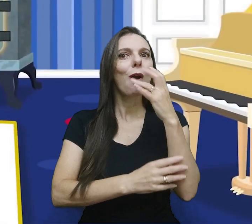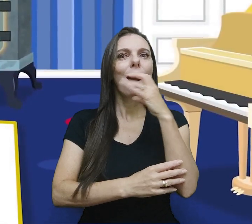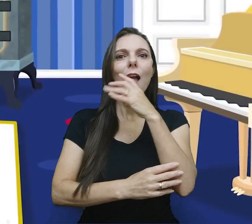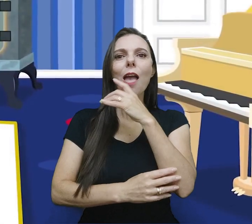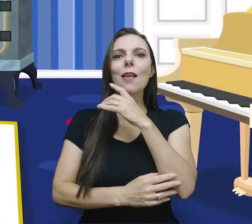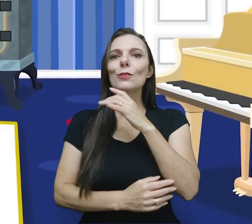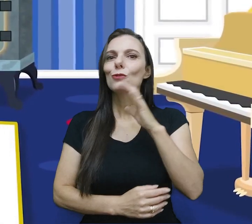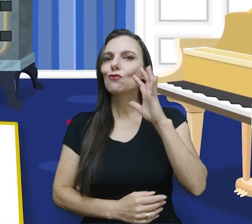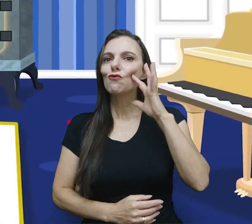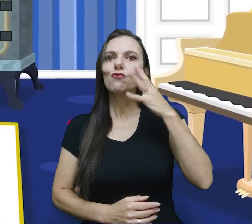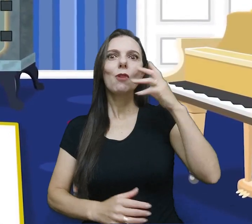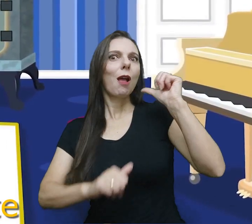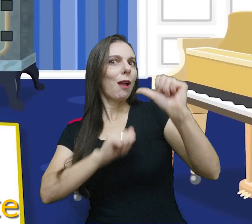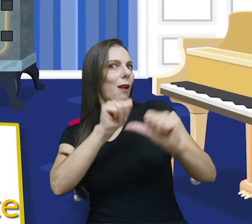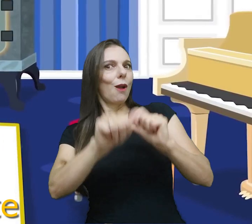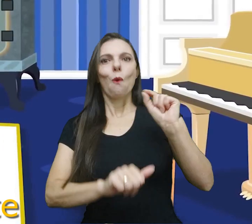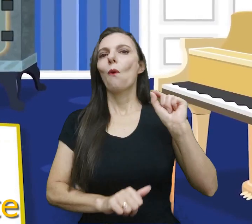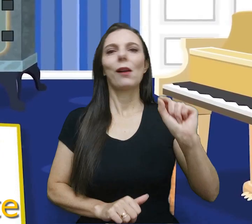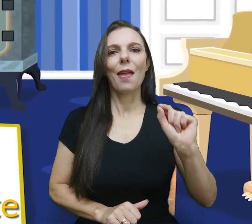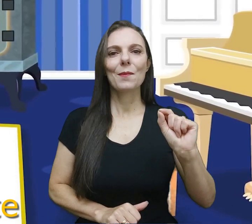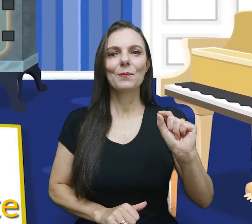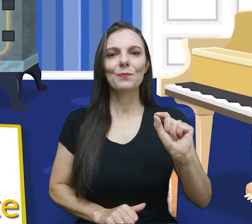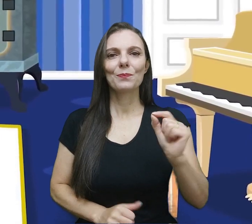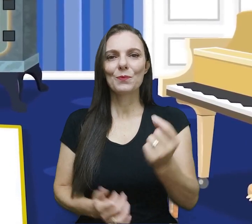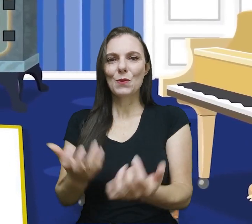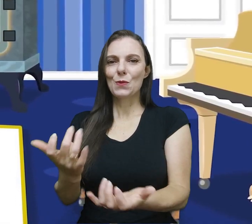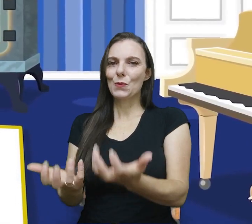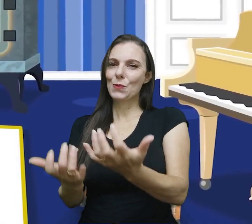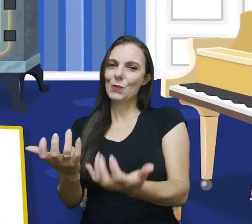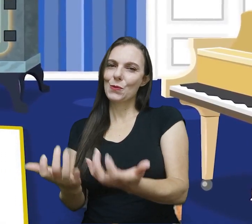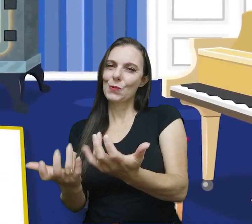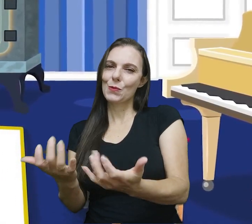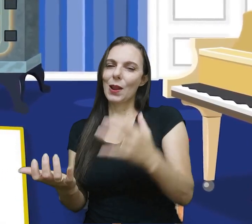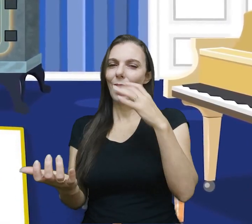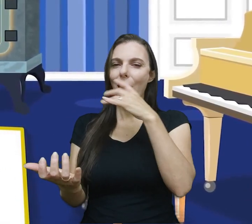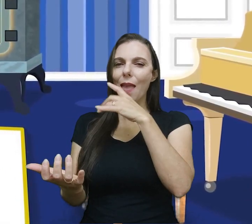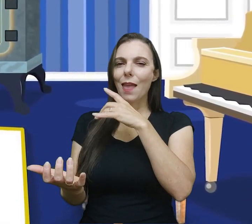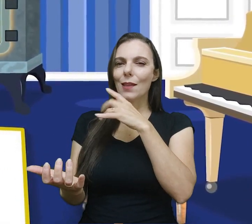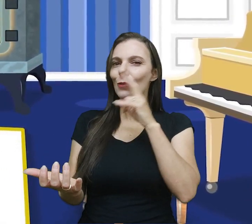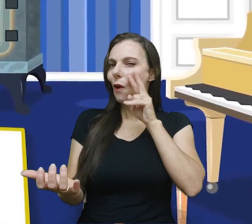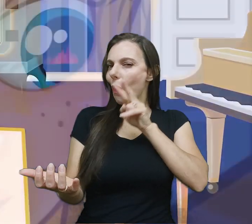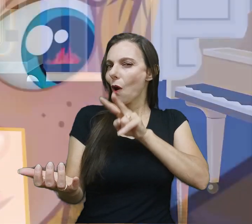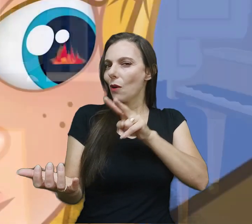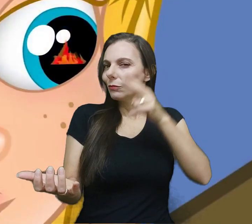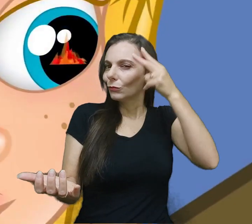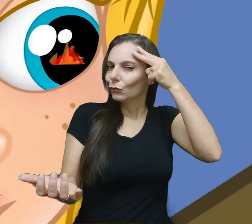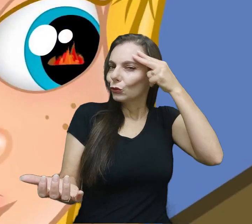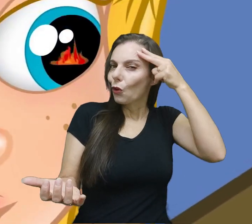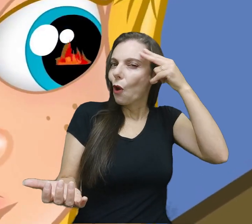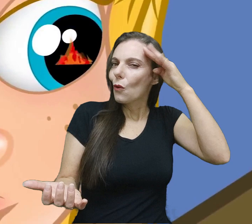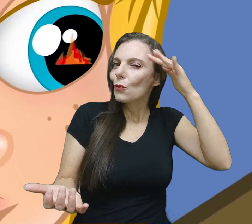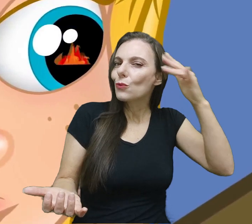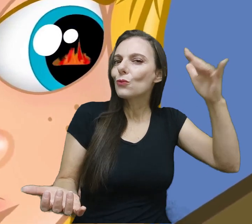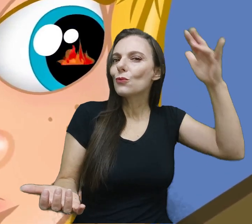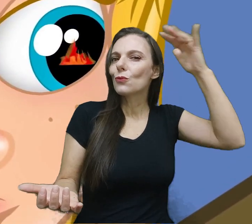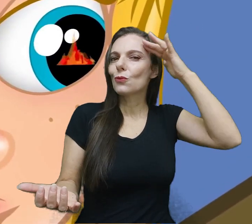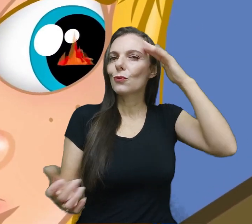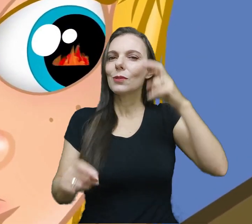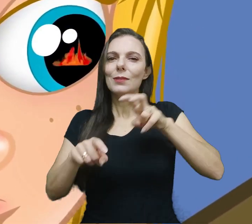frias. De repente, ela encontrou-se na frente de um fogo ardente. Olhou para o fogo e começou a